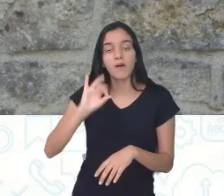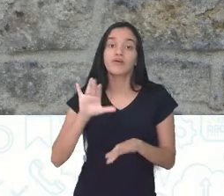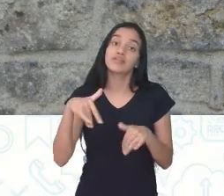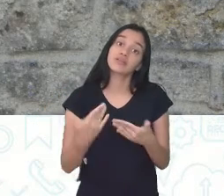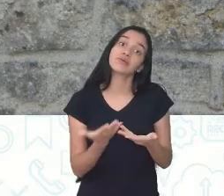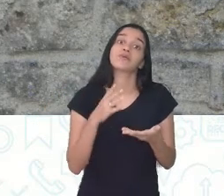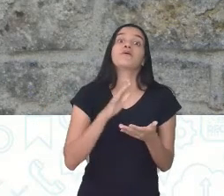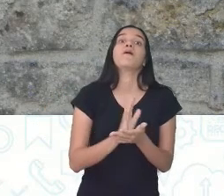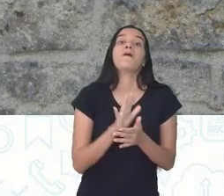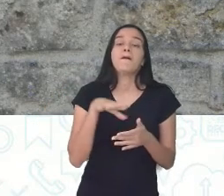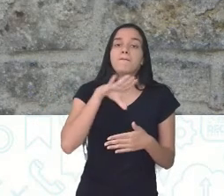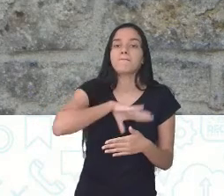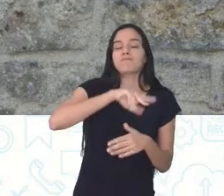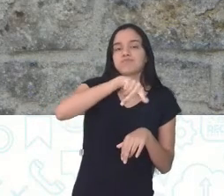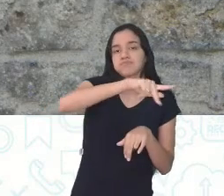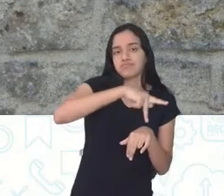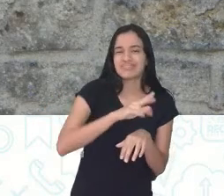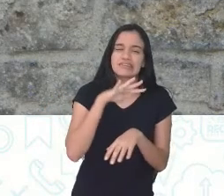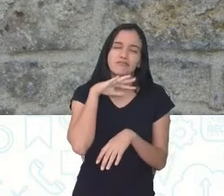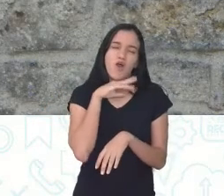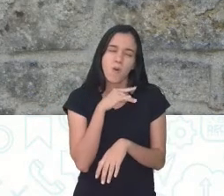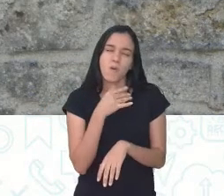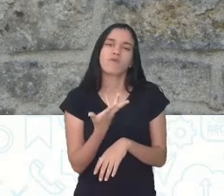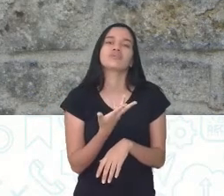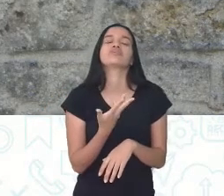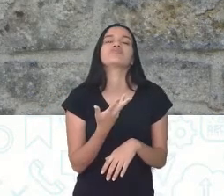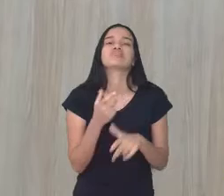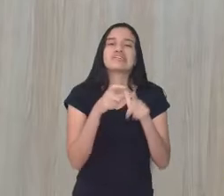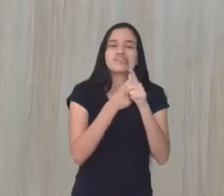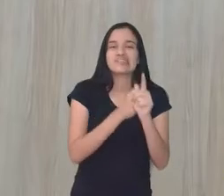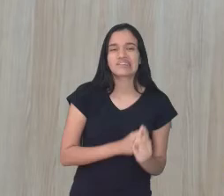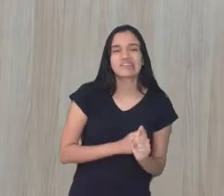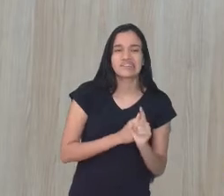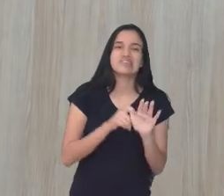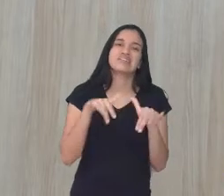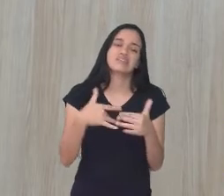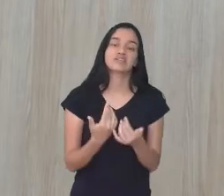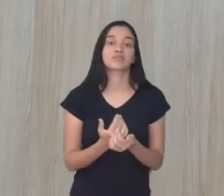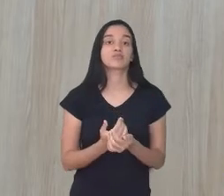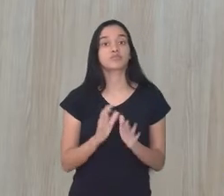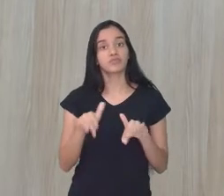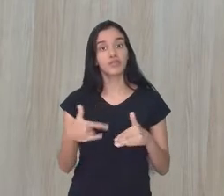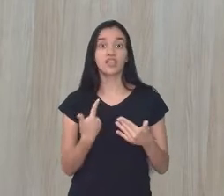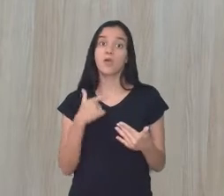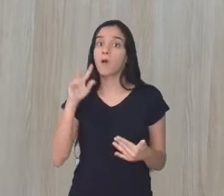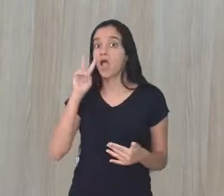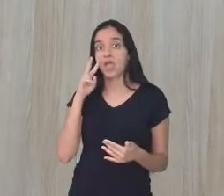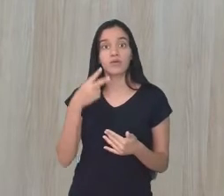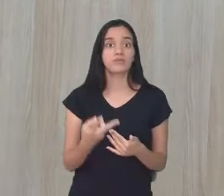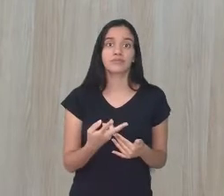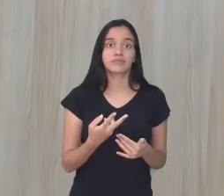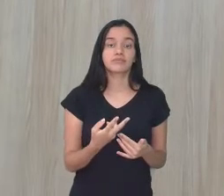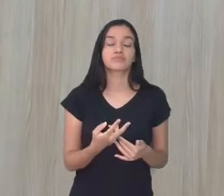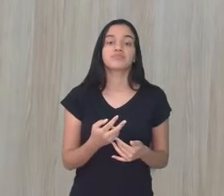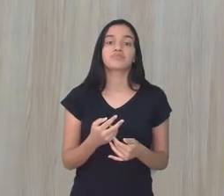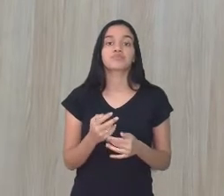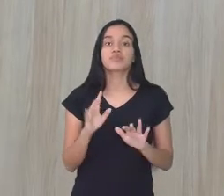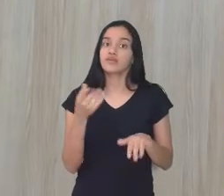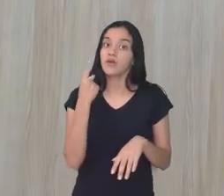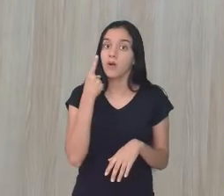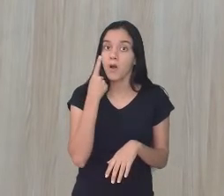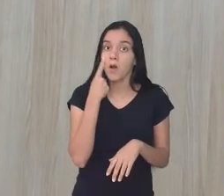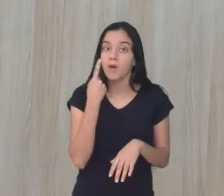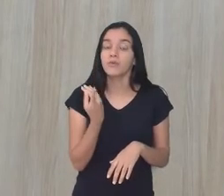quebrado das pernas, né? Estava bem ruim, endividado, passando por uma crise. E não reconhecia essa independência.